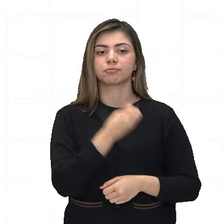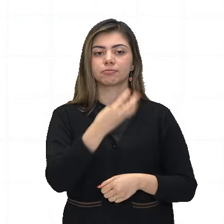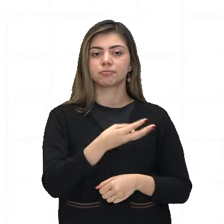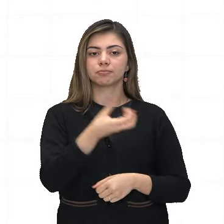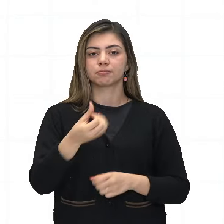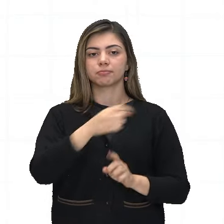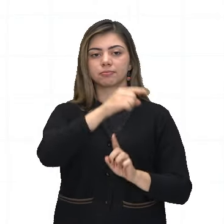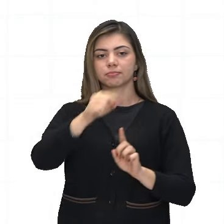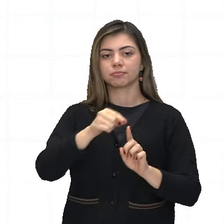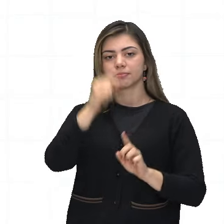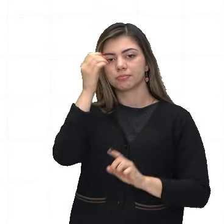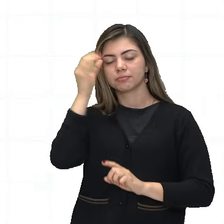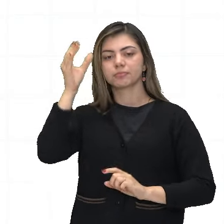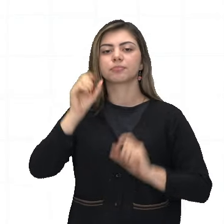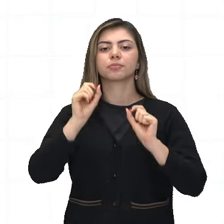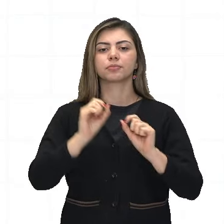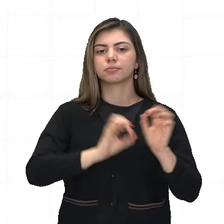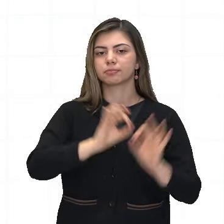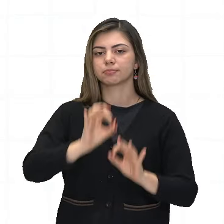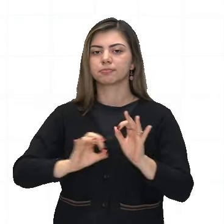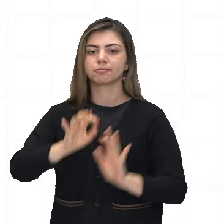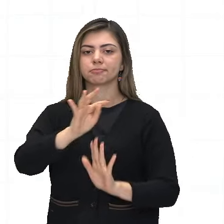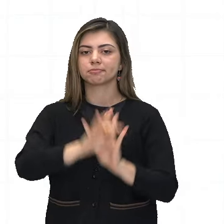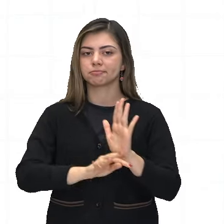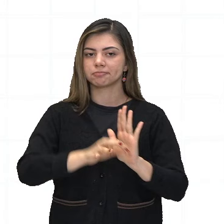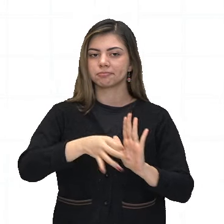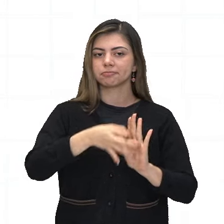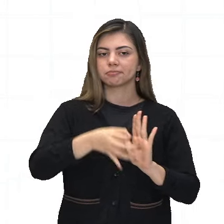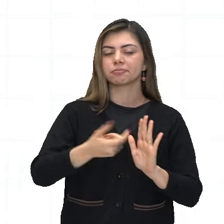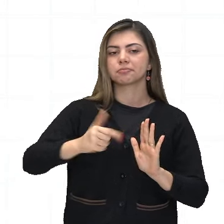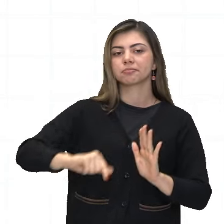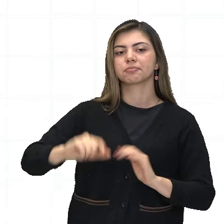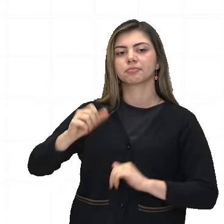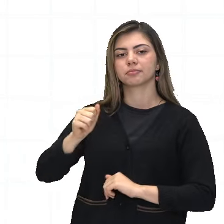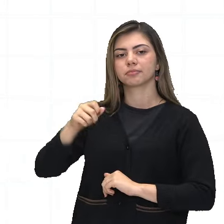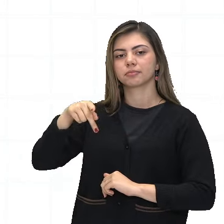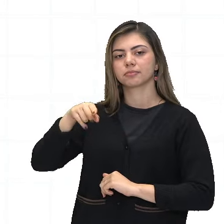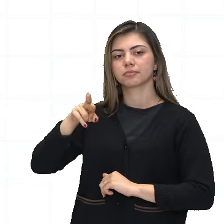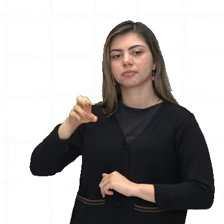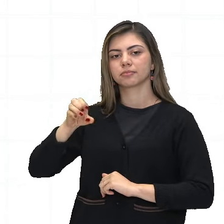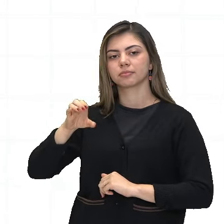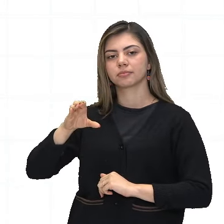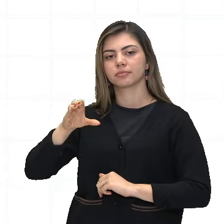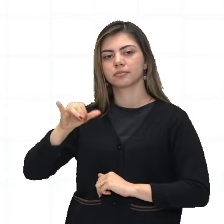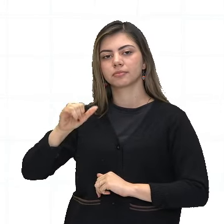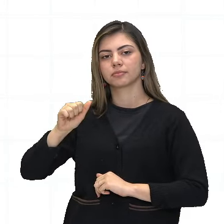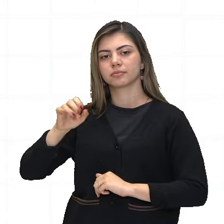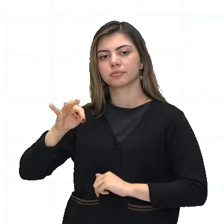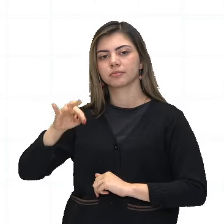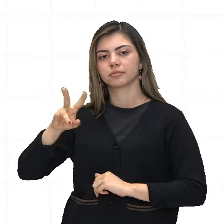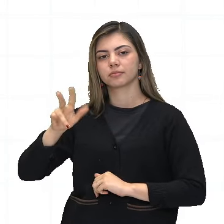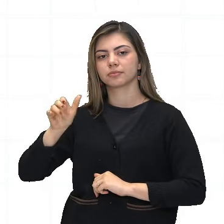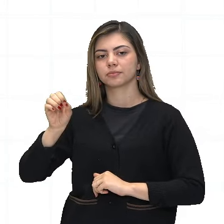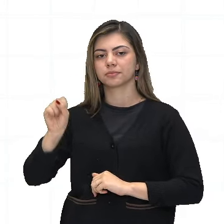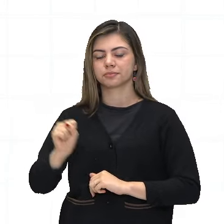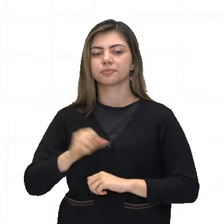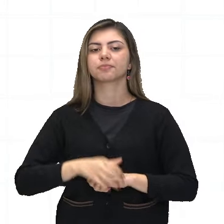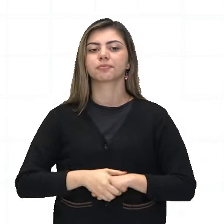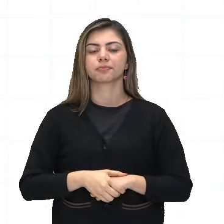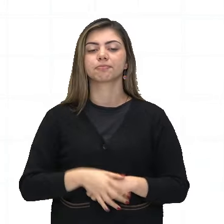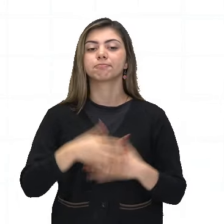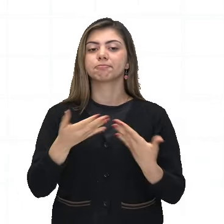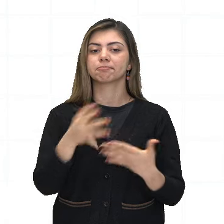36 com o objeto de conhecimento tto alização de textos argumentativos e